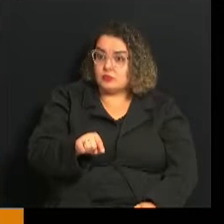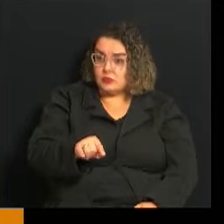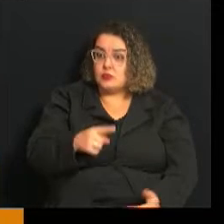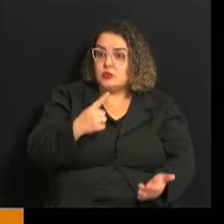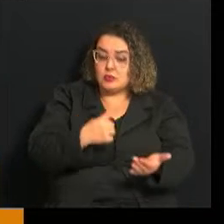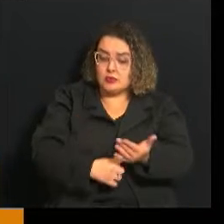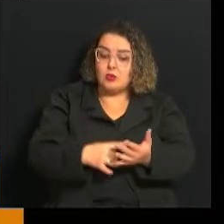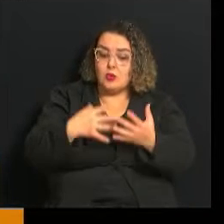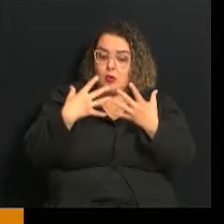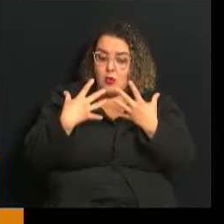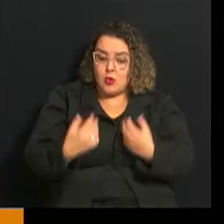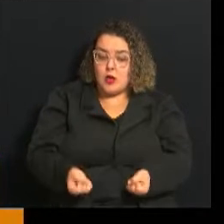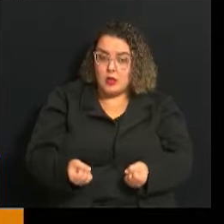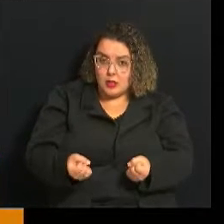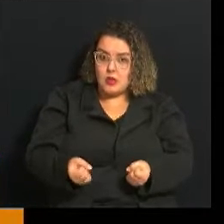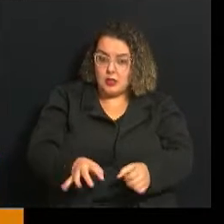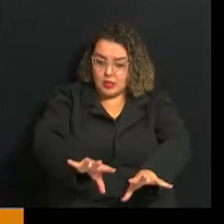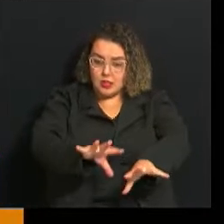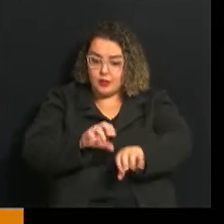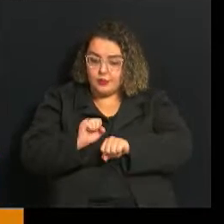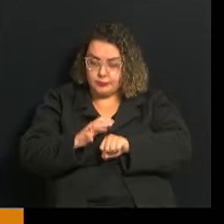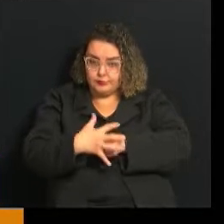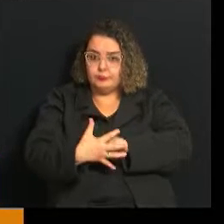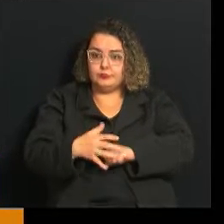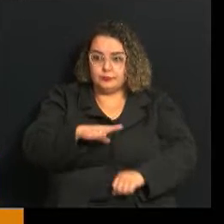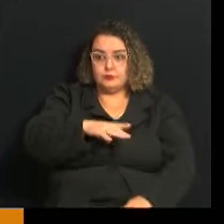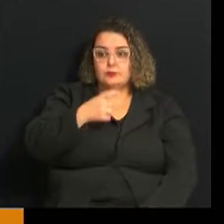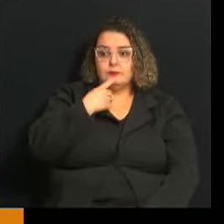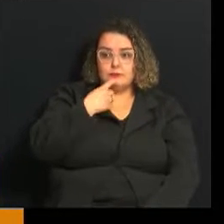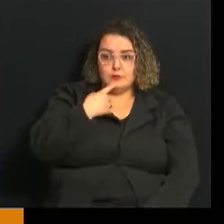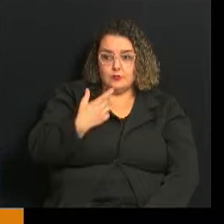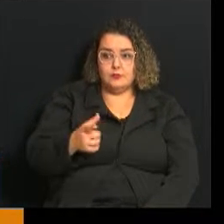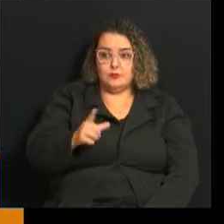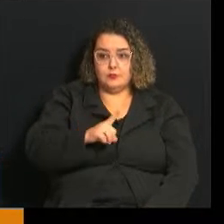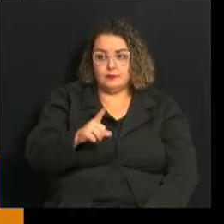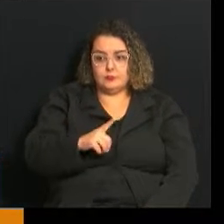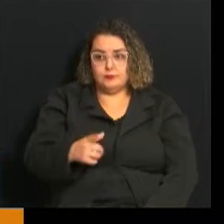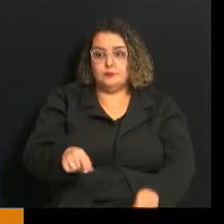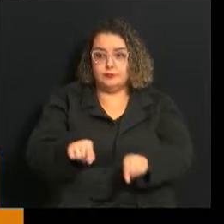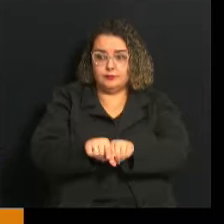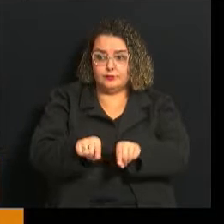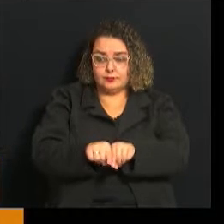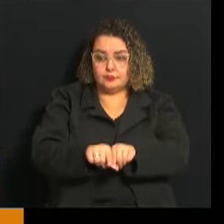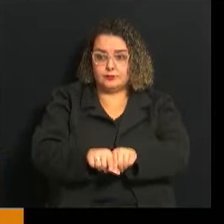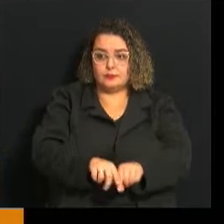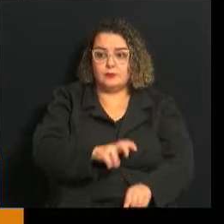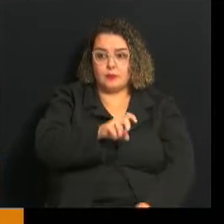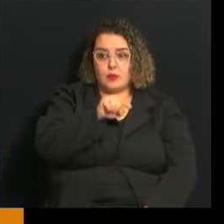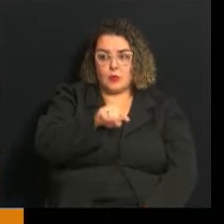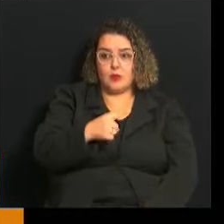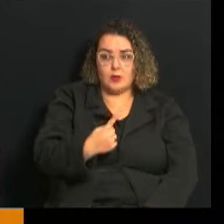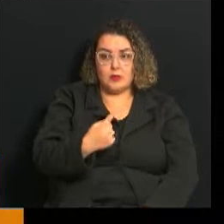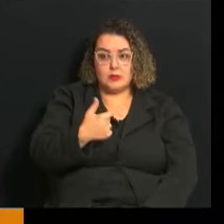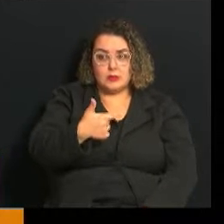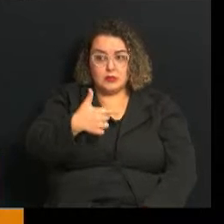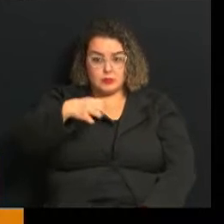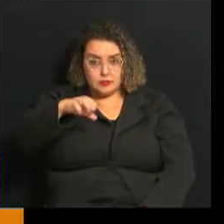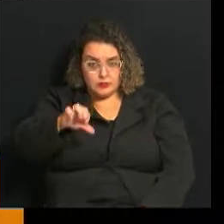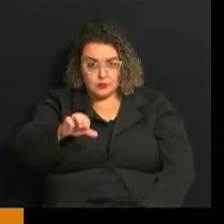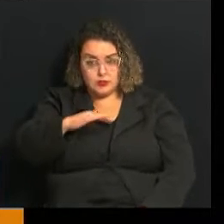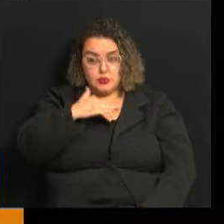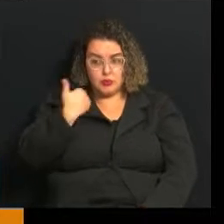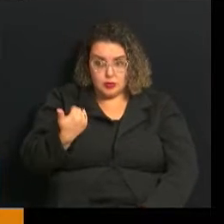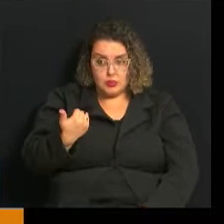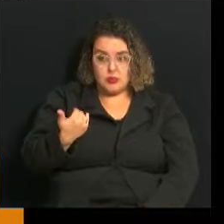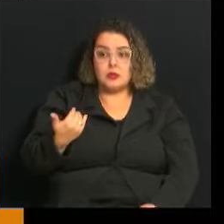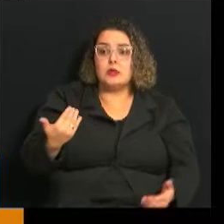registrados aqui na cidade de Campinas. E temos, inclusive, a gente tinha 5.129 óbitos